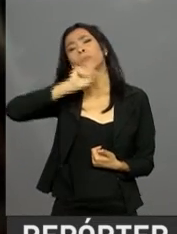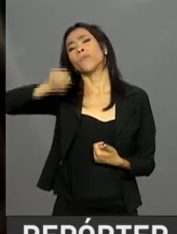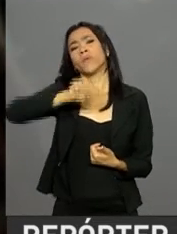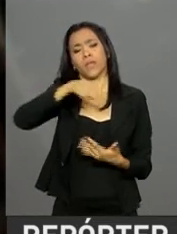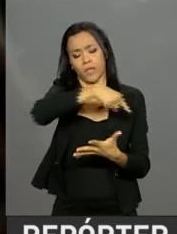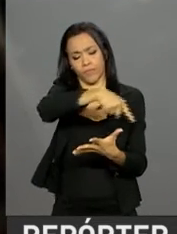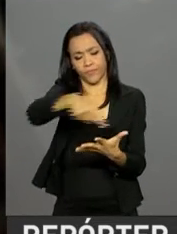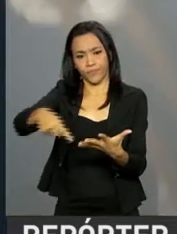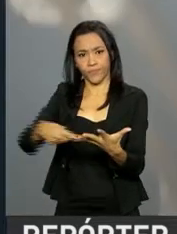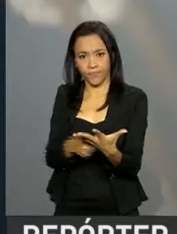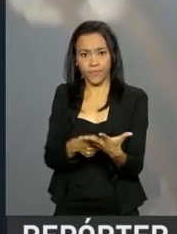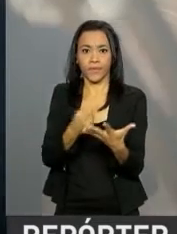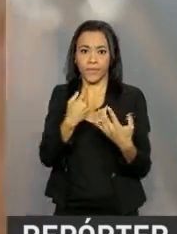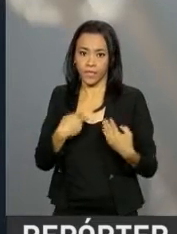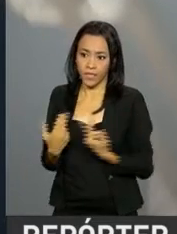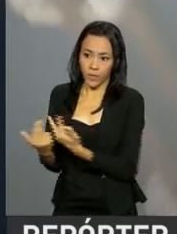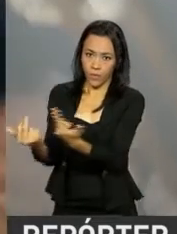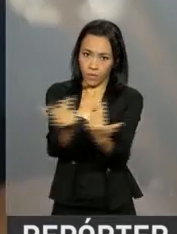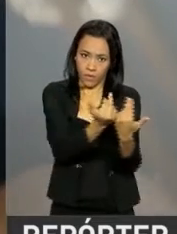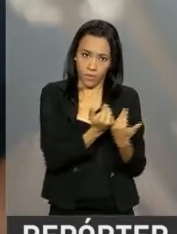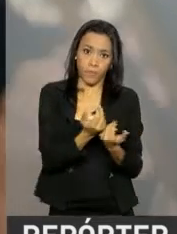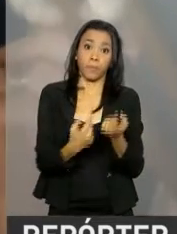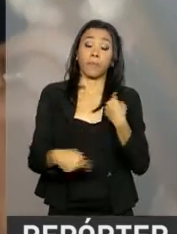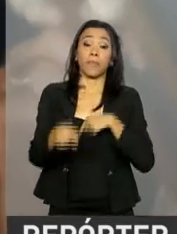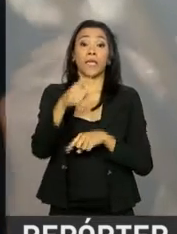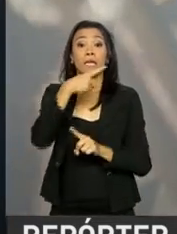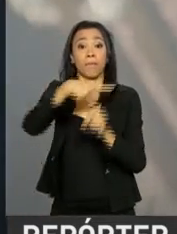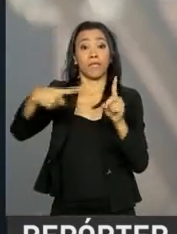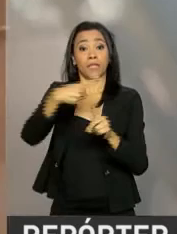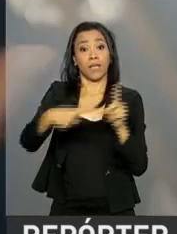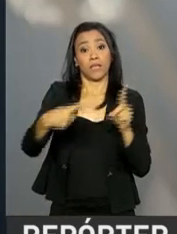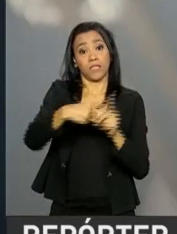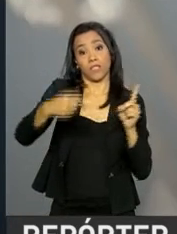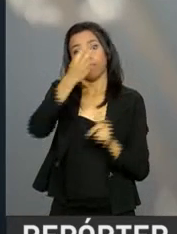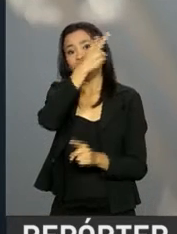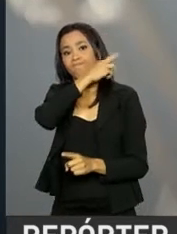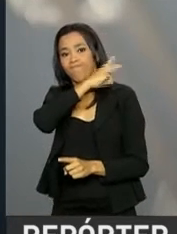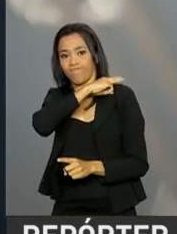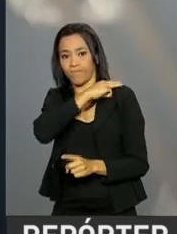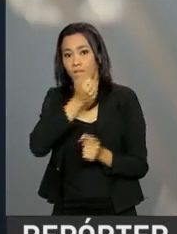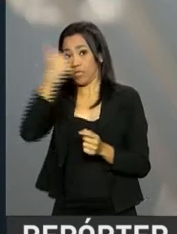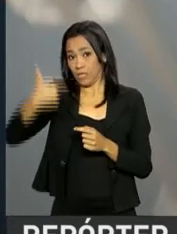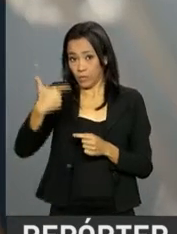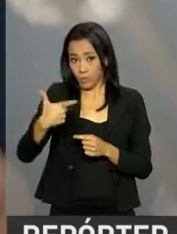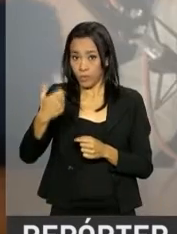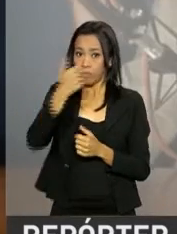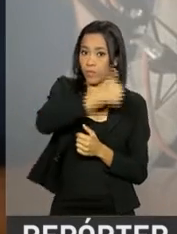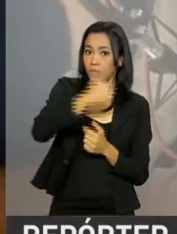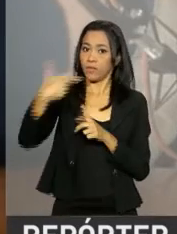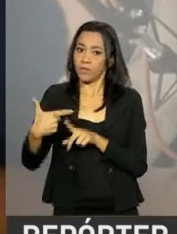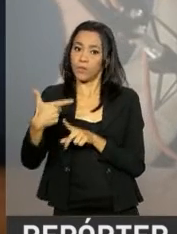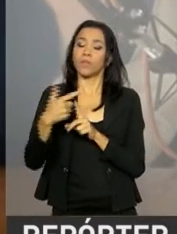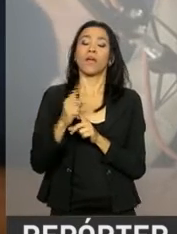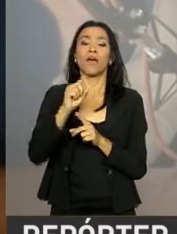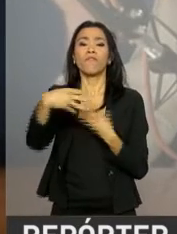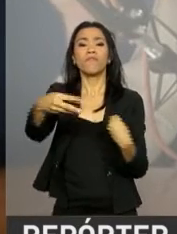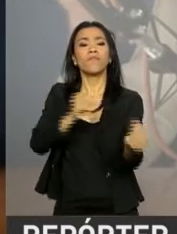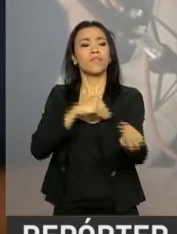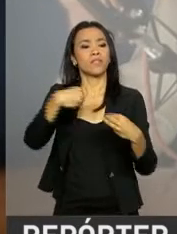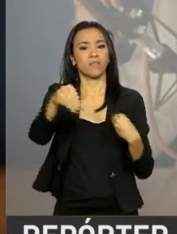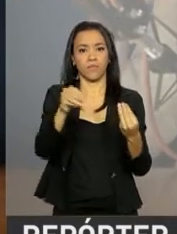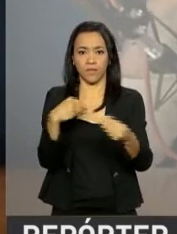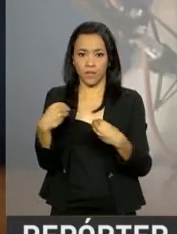aquilo que é comum ea segunda metade do ensino médio a flexibilização do sistema de tal modo que os alunos